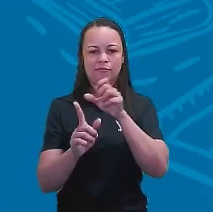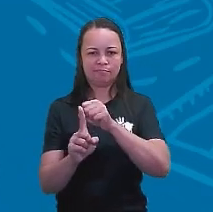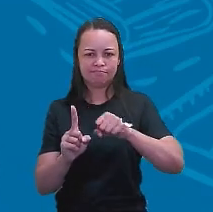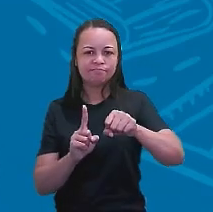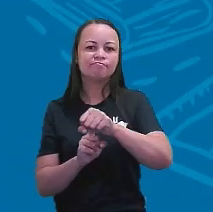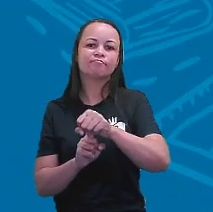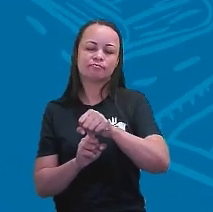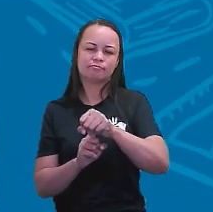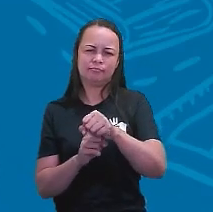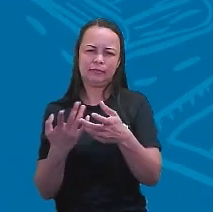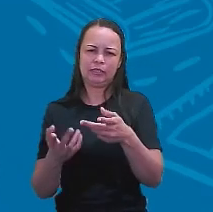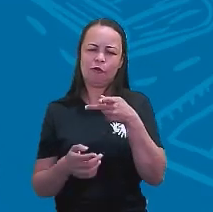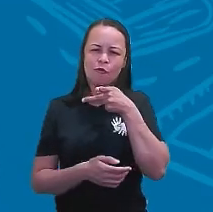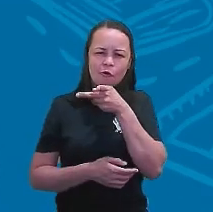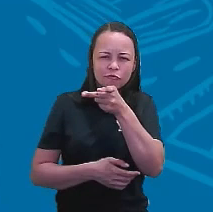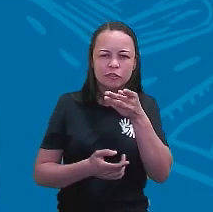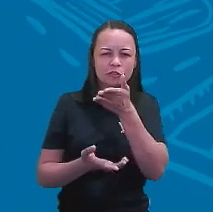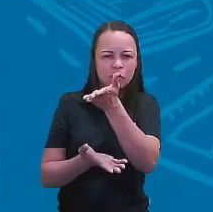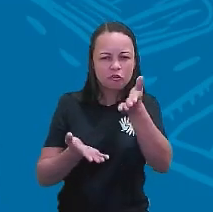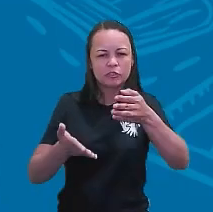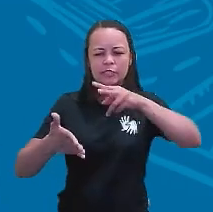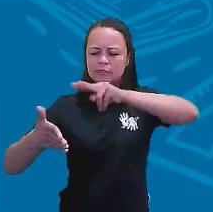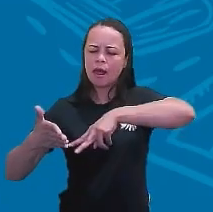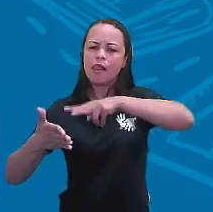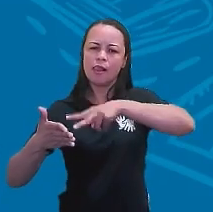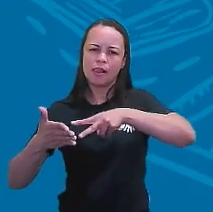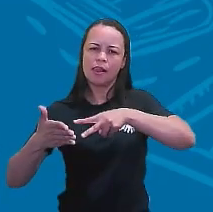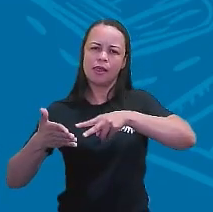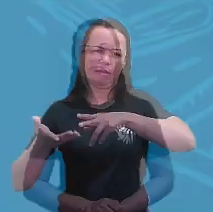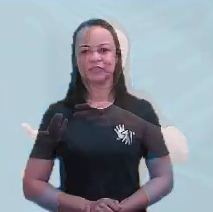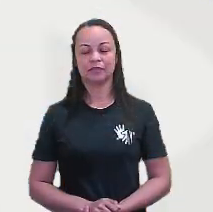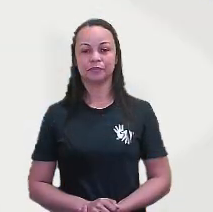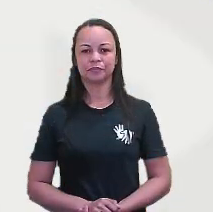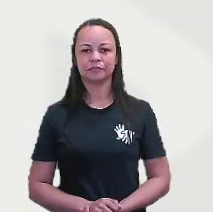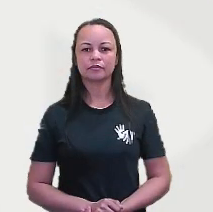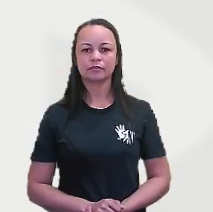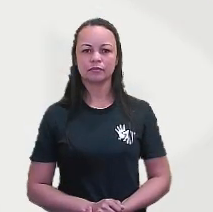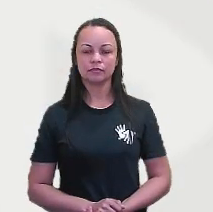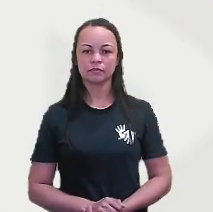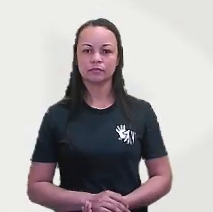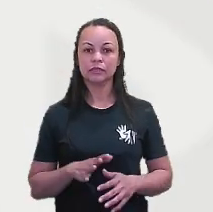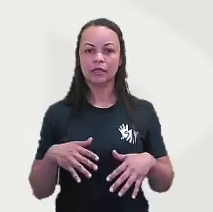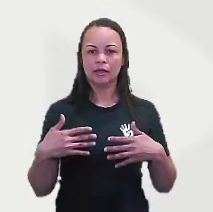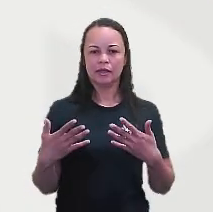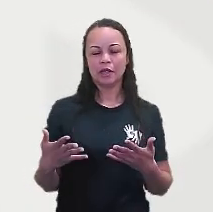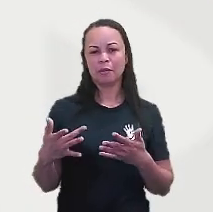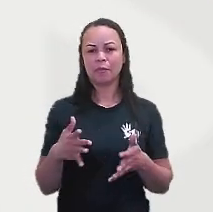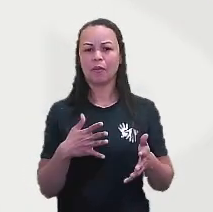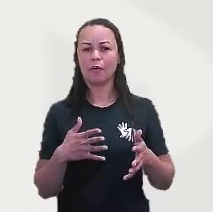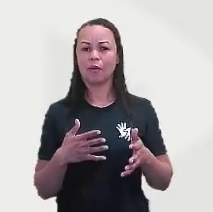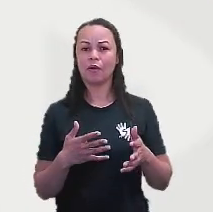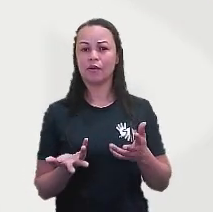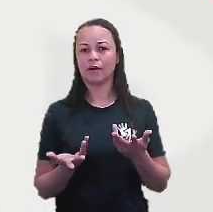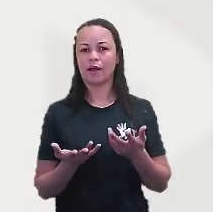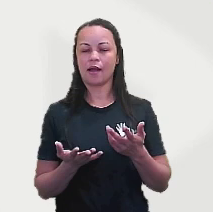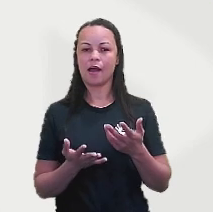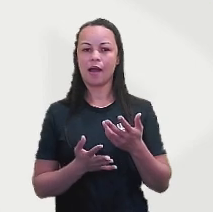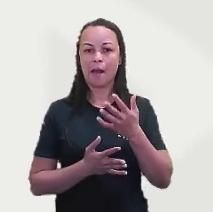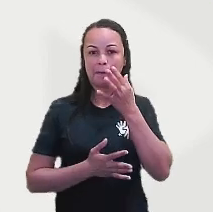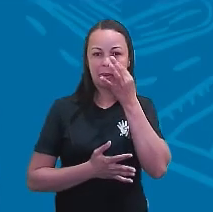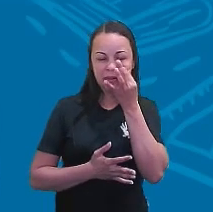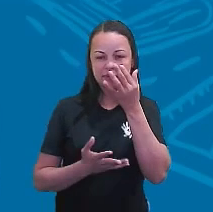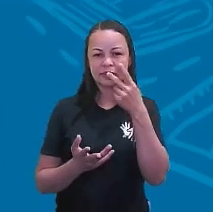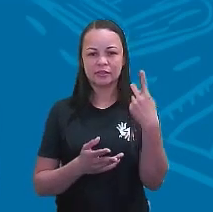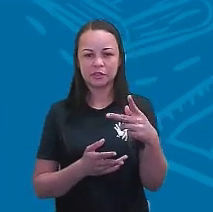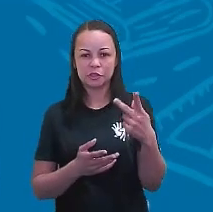Quem não leu nenhuma obra, garanto, viu? Vale a pena. Embora, gente, a presença de sua terra